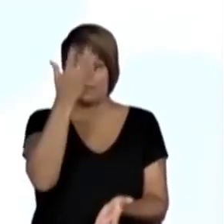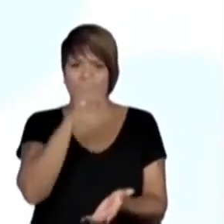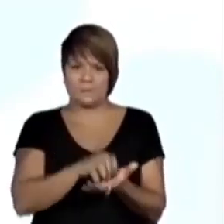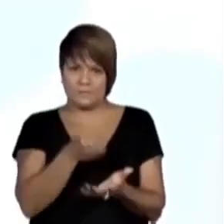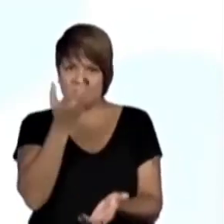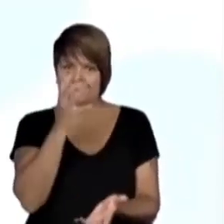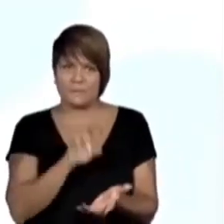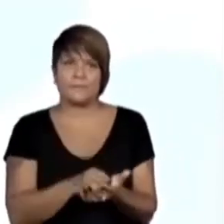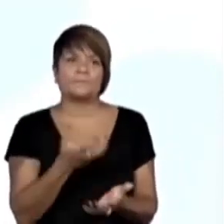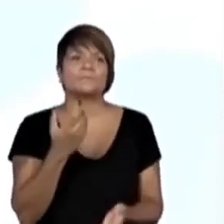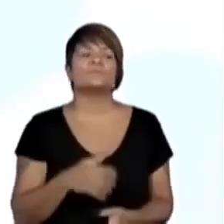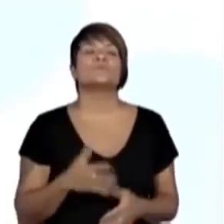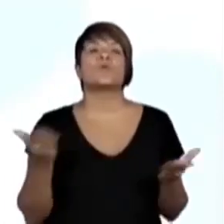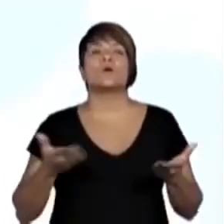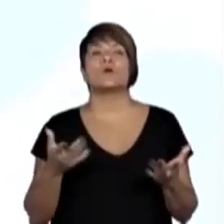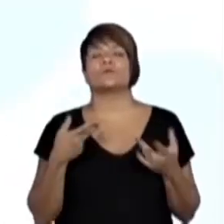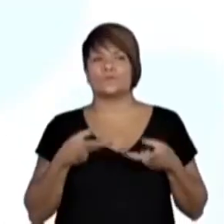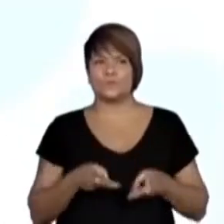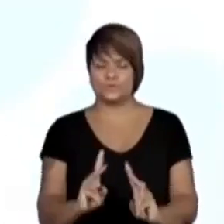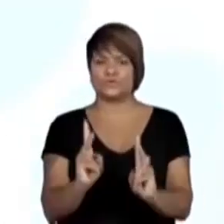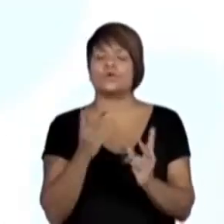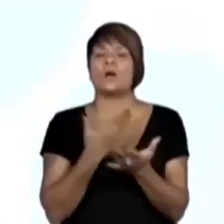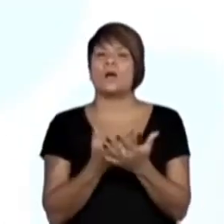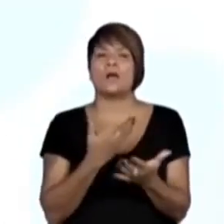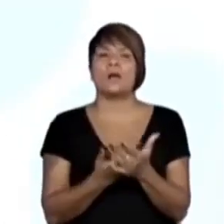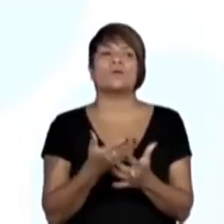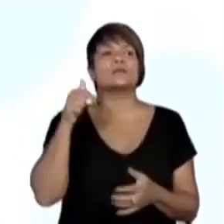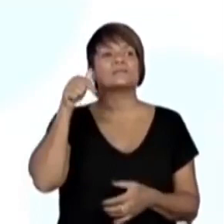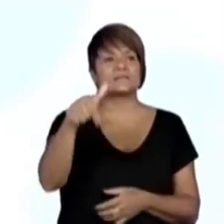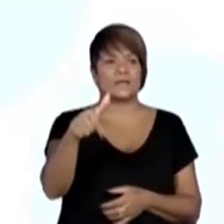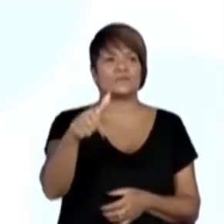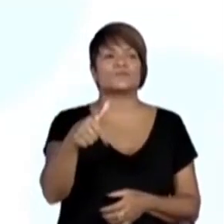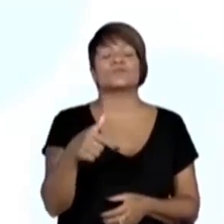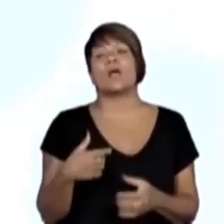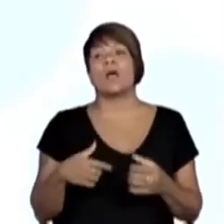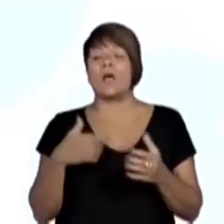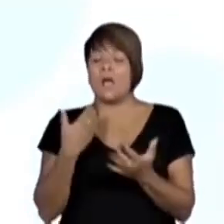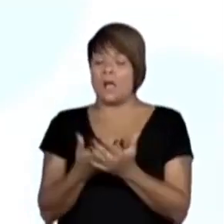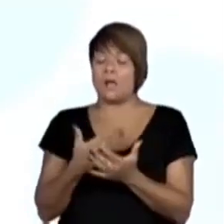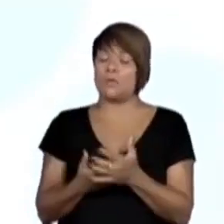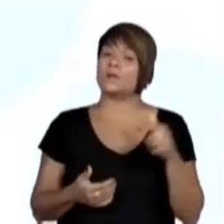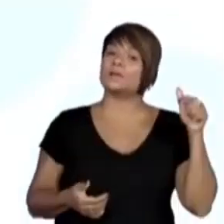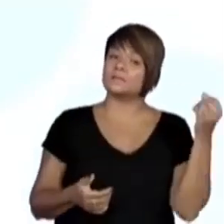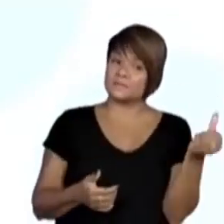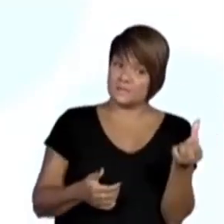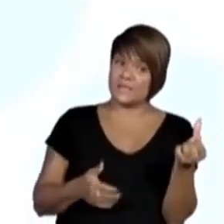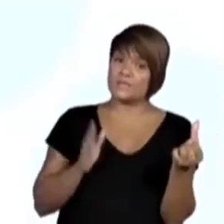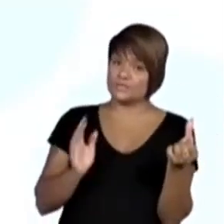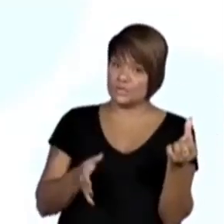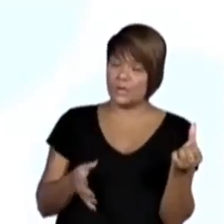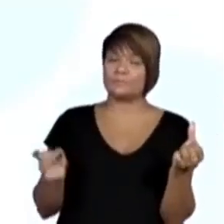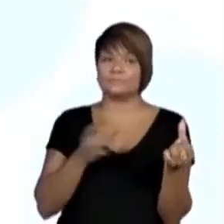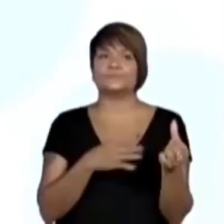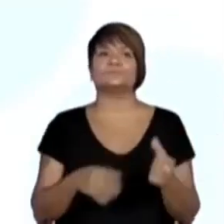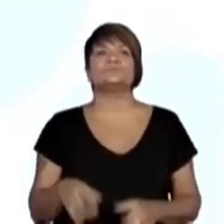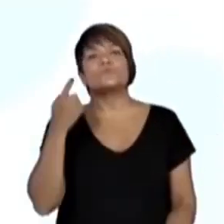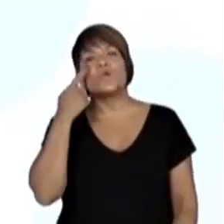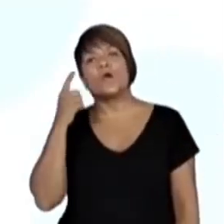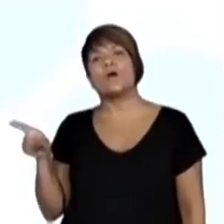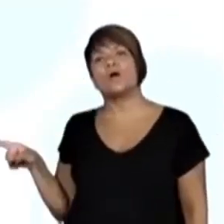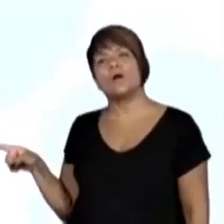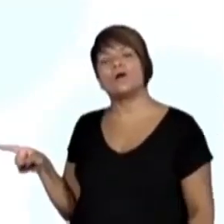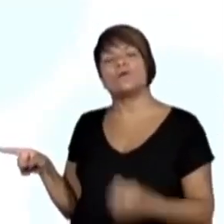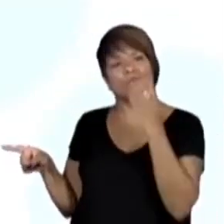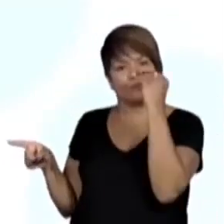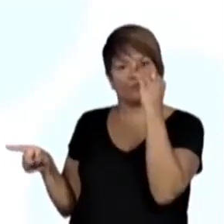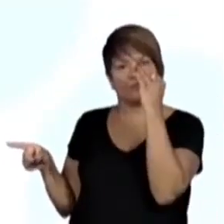dar continuidade à aula 7. Então, essa foi a atividade da aula 6. Vamos para a aula 7. Olha só que foto legal, professor. O que